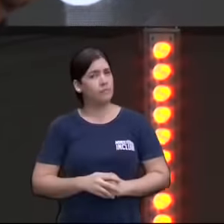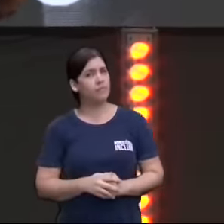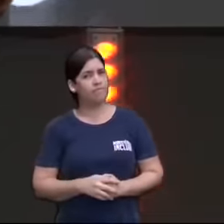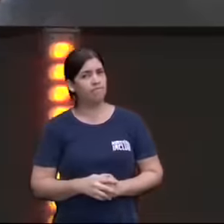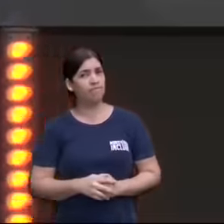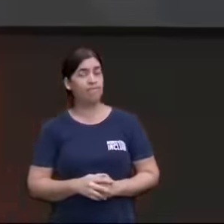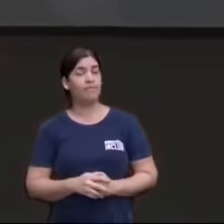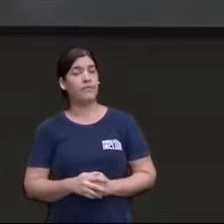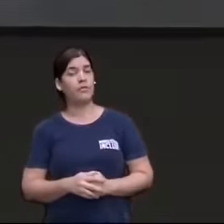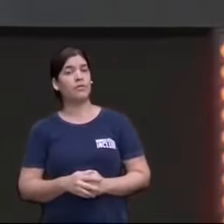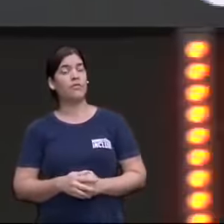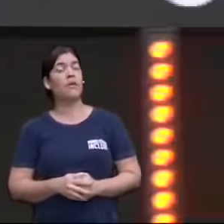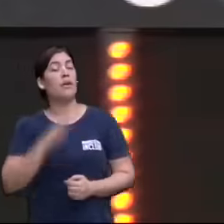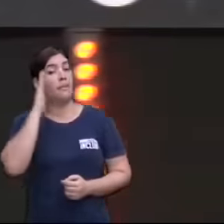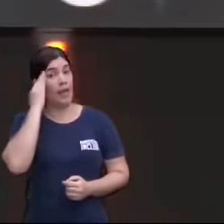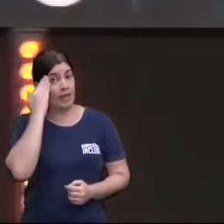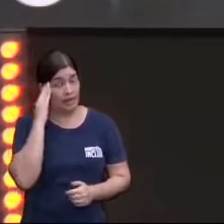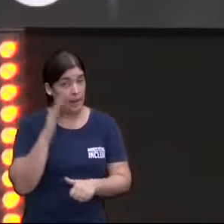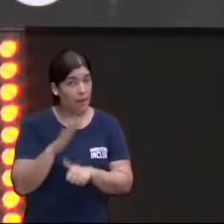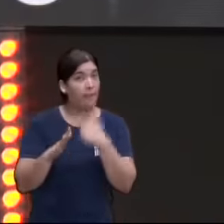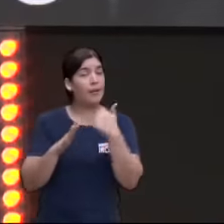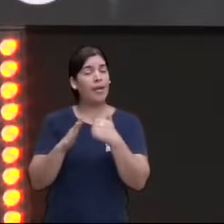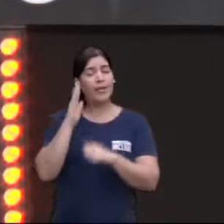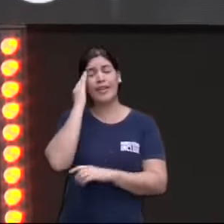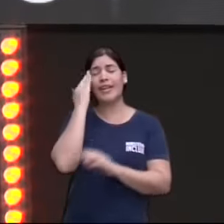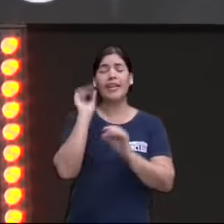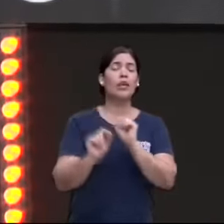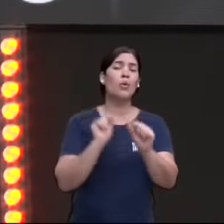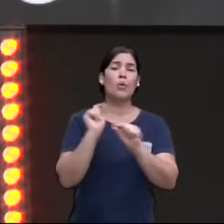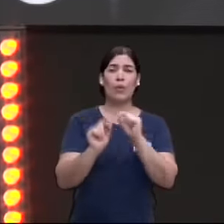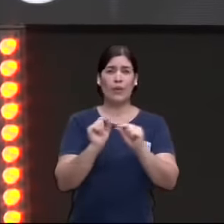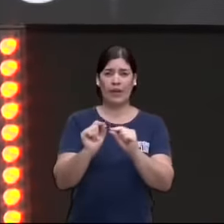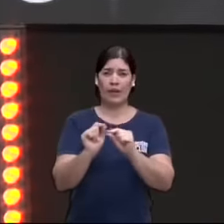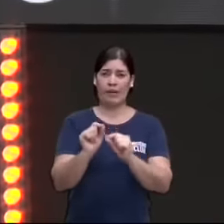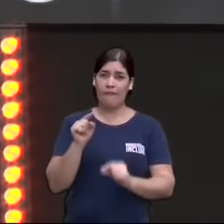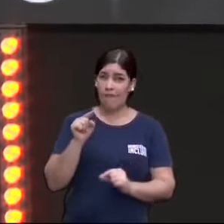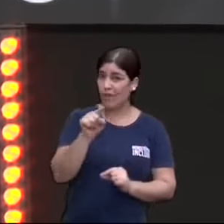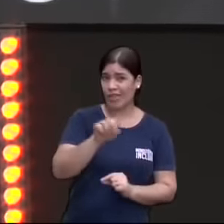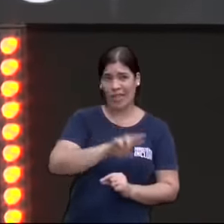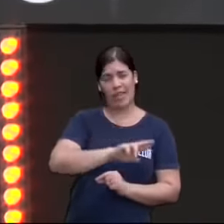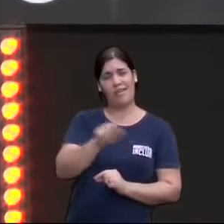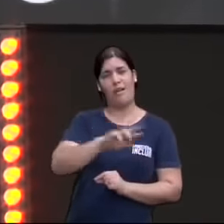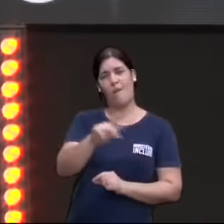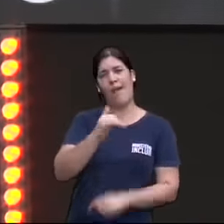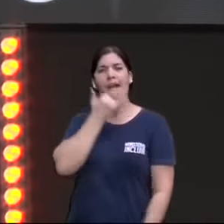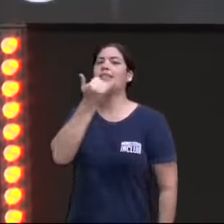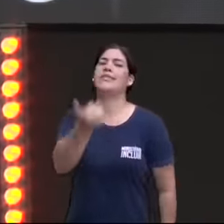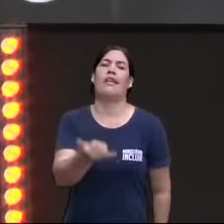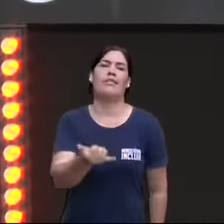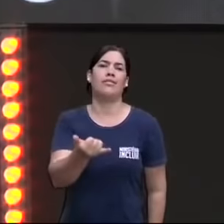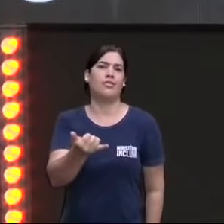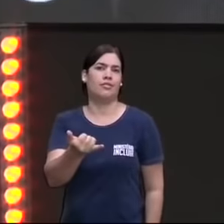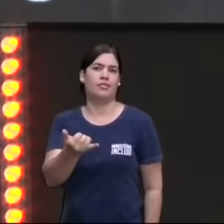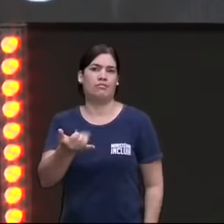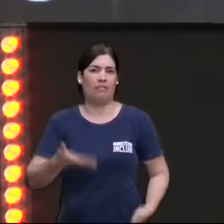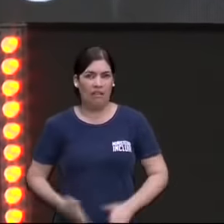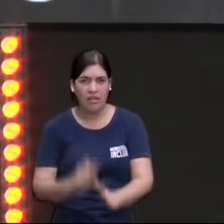Para entender isso, você precisa entender que você não é um acidente.